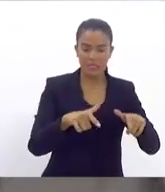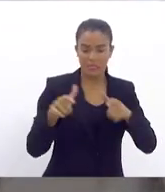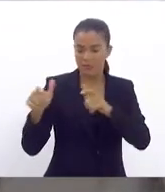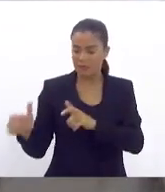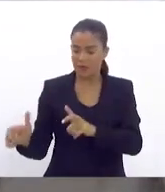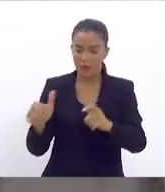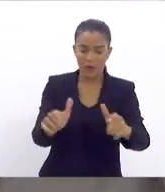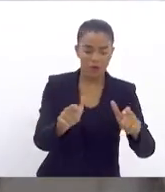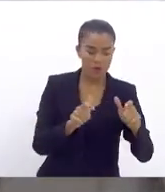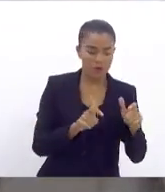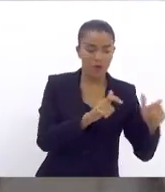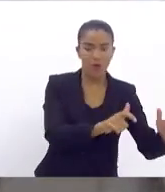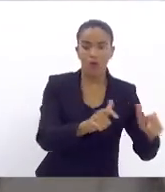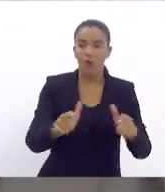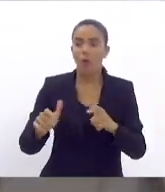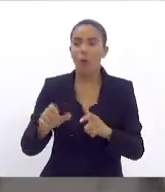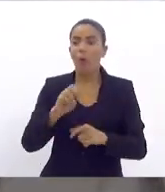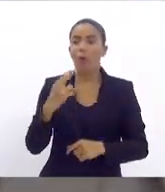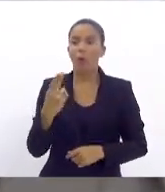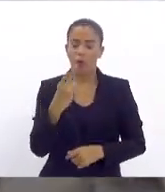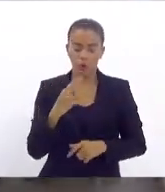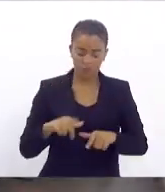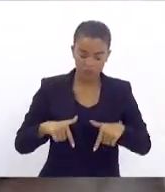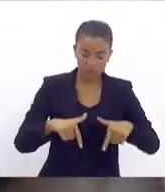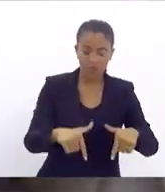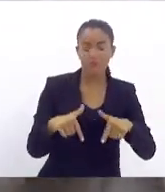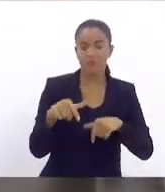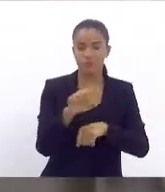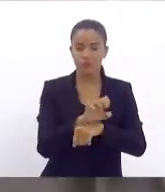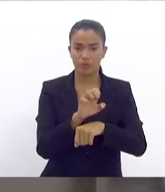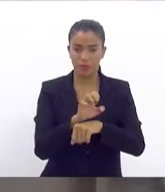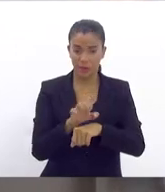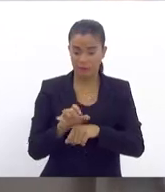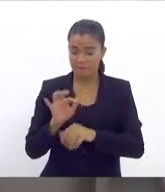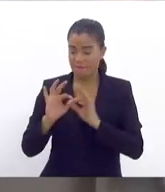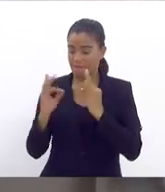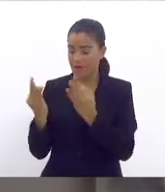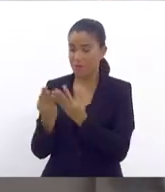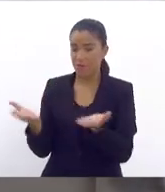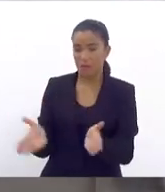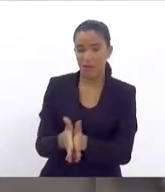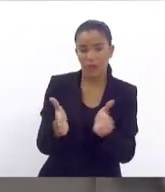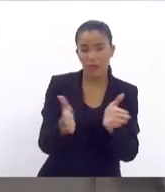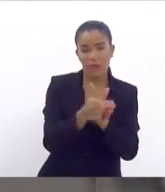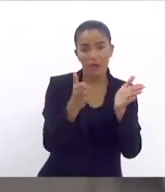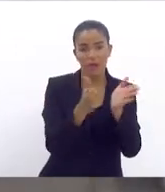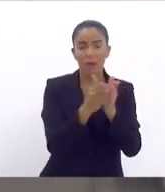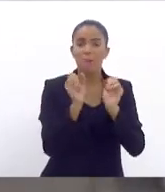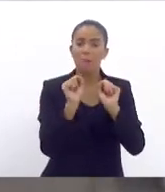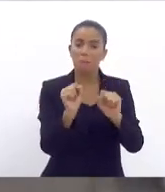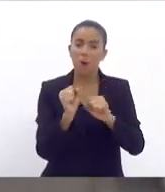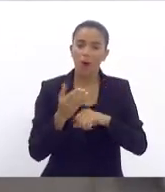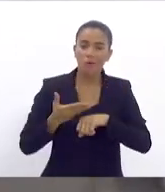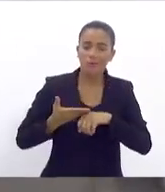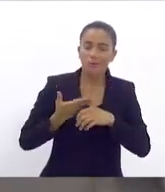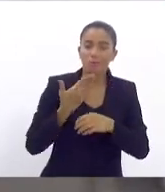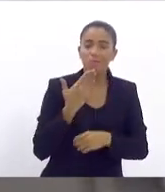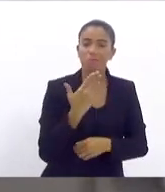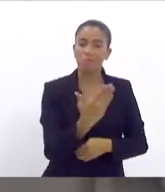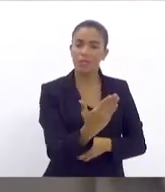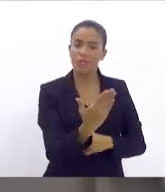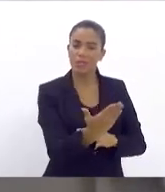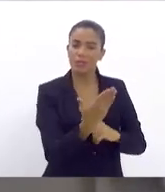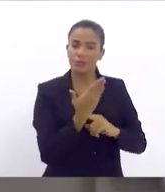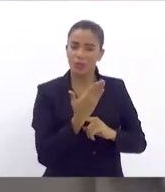por iniciativa do Estado, famílias empobrecidas podem acessar recursos. Aí eu fico